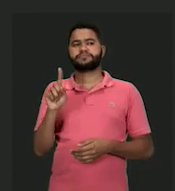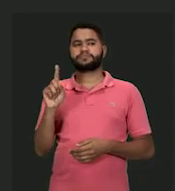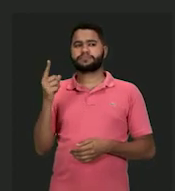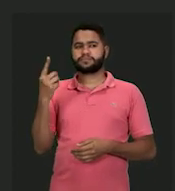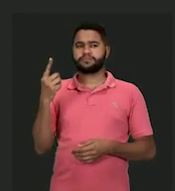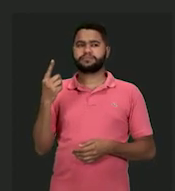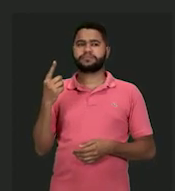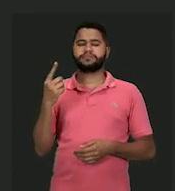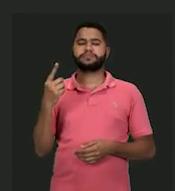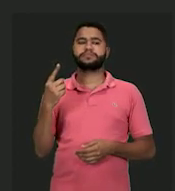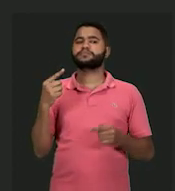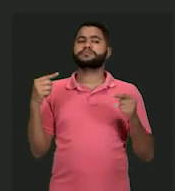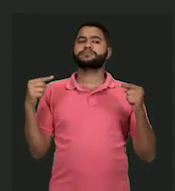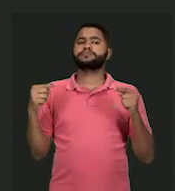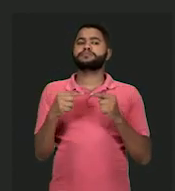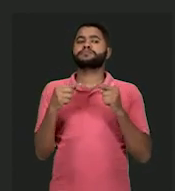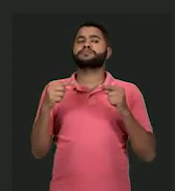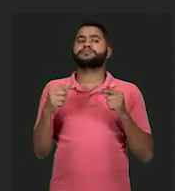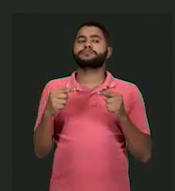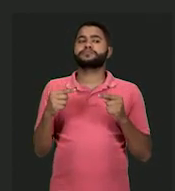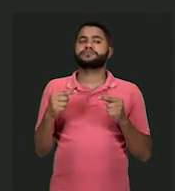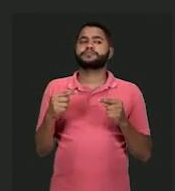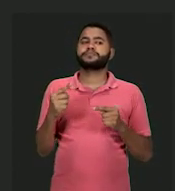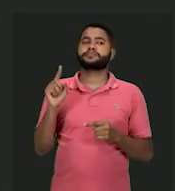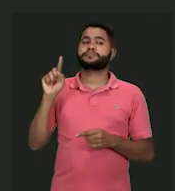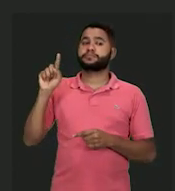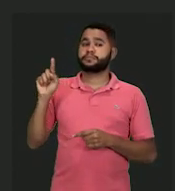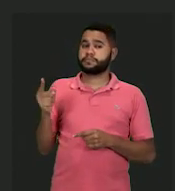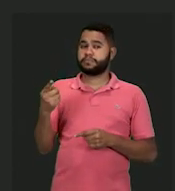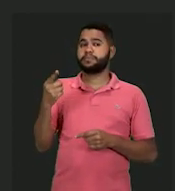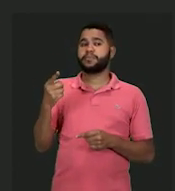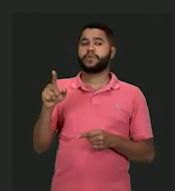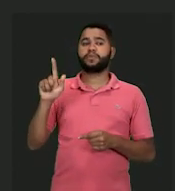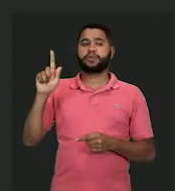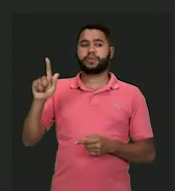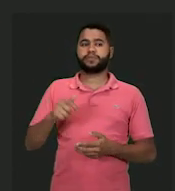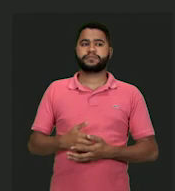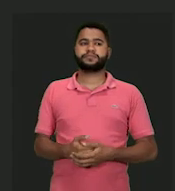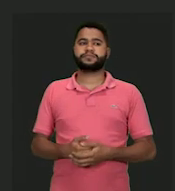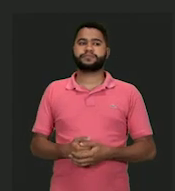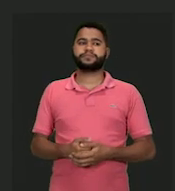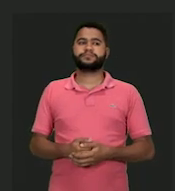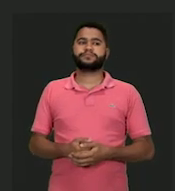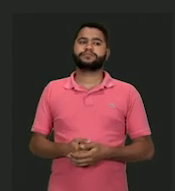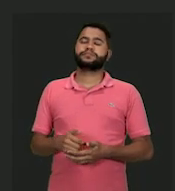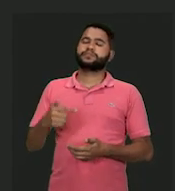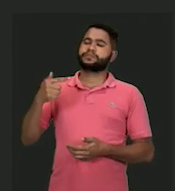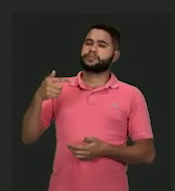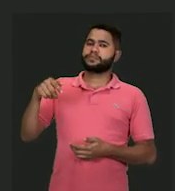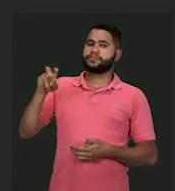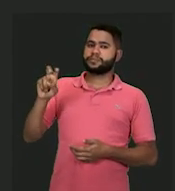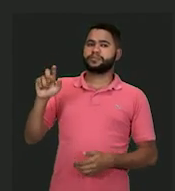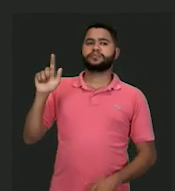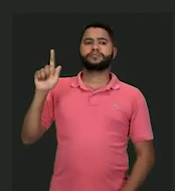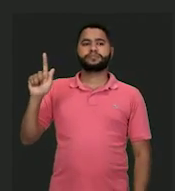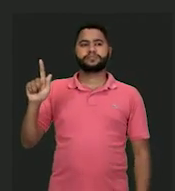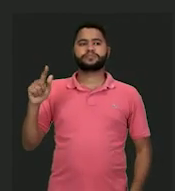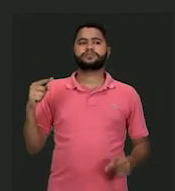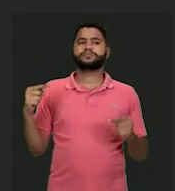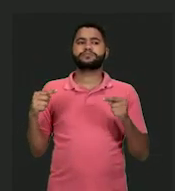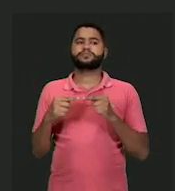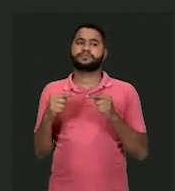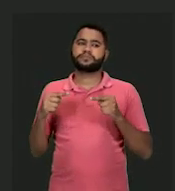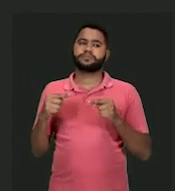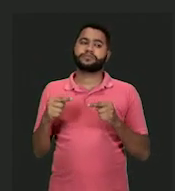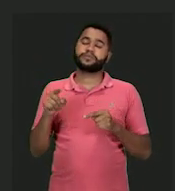quilograma corresponde a 1.000 gramas. E aí as nossas 75 gramas correspondem